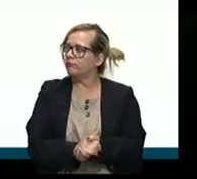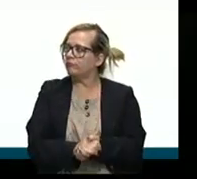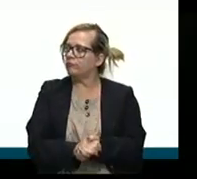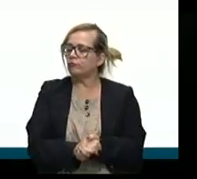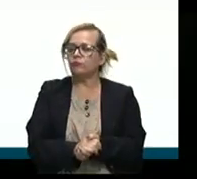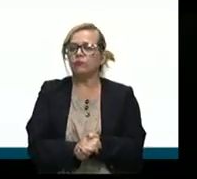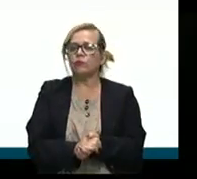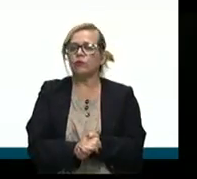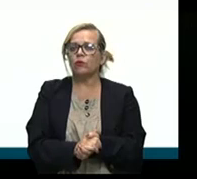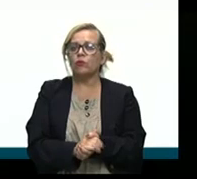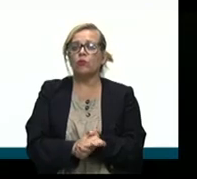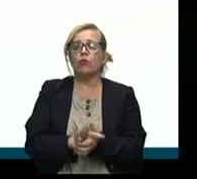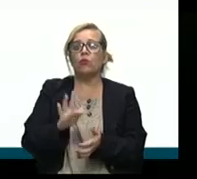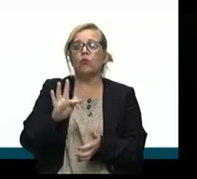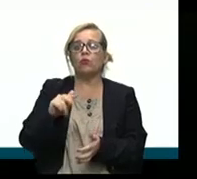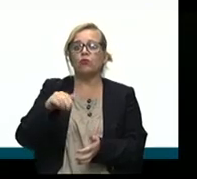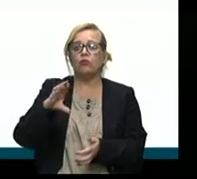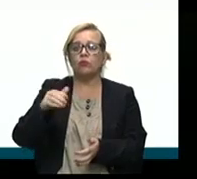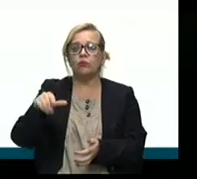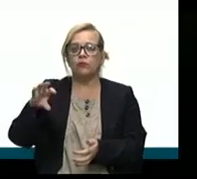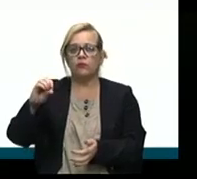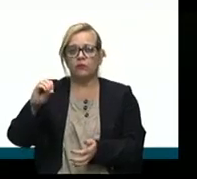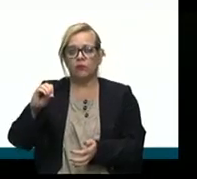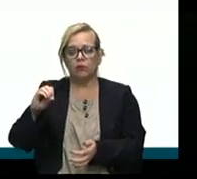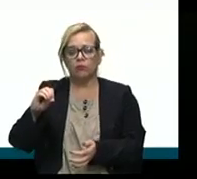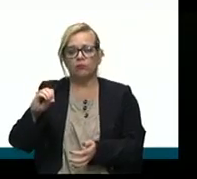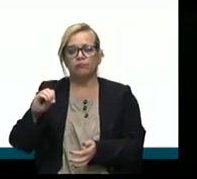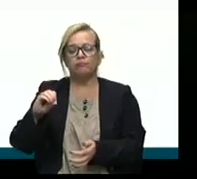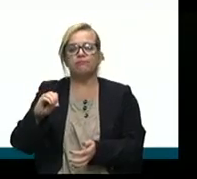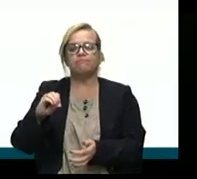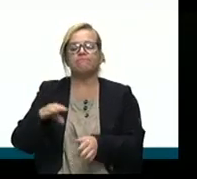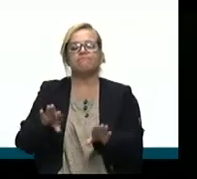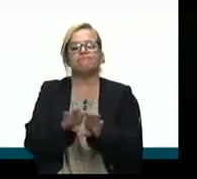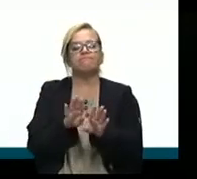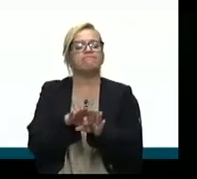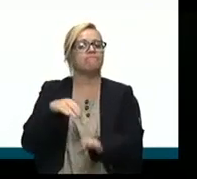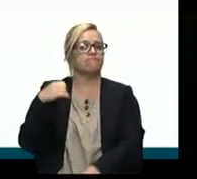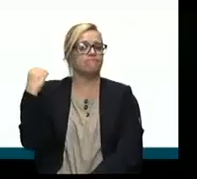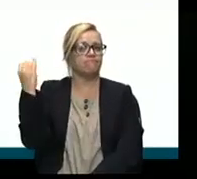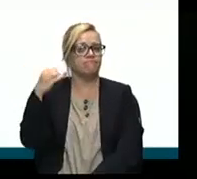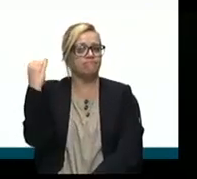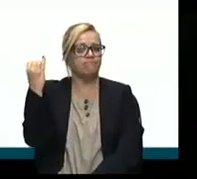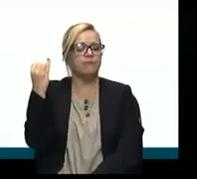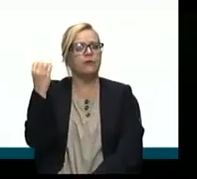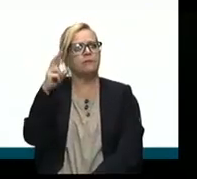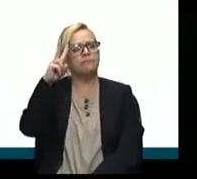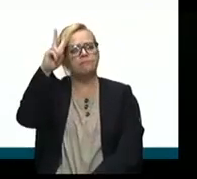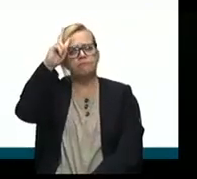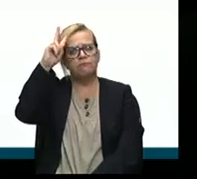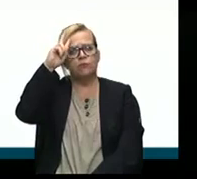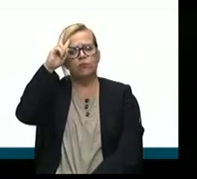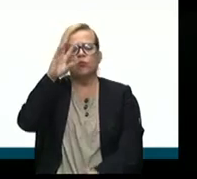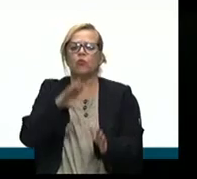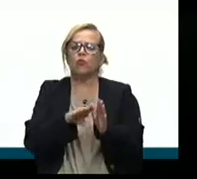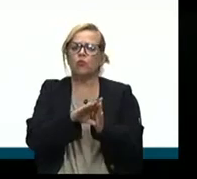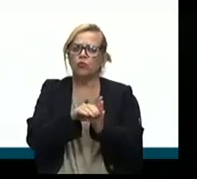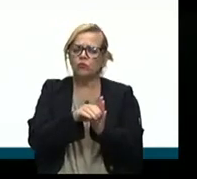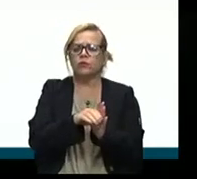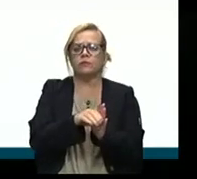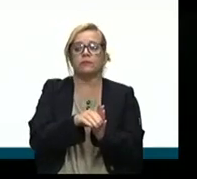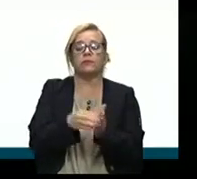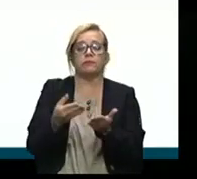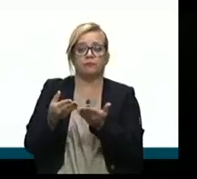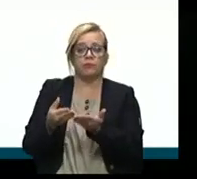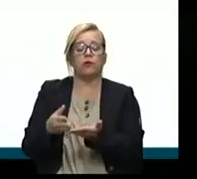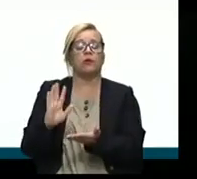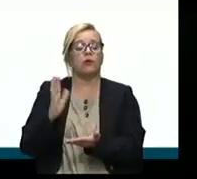o conceito de função afim. Então, é importante que você se recorde do conceito de função afim que